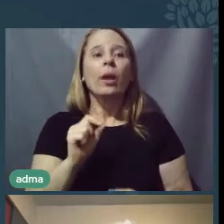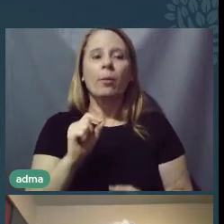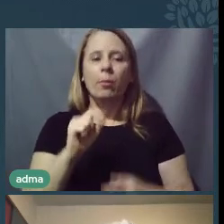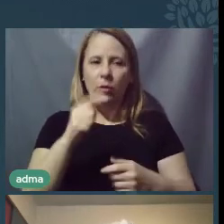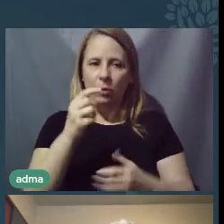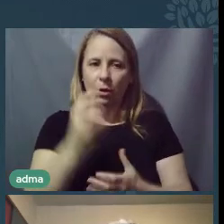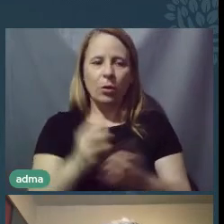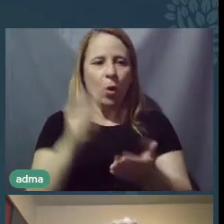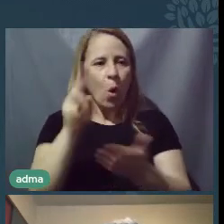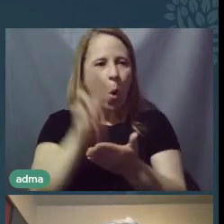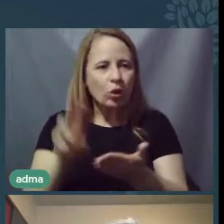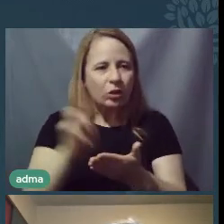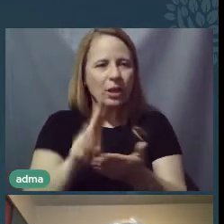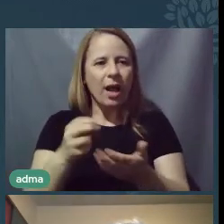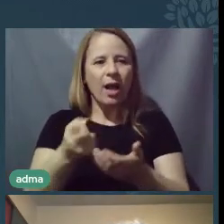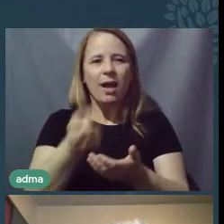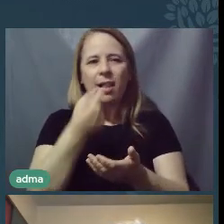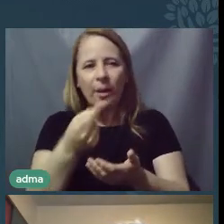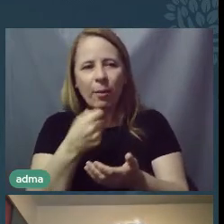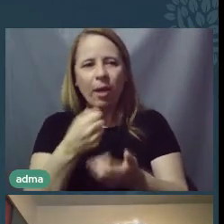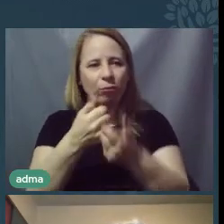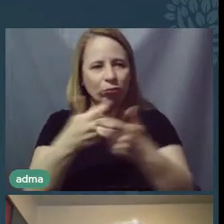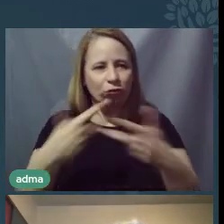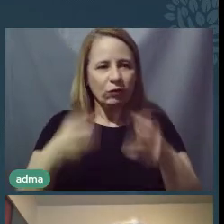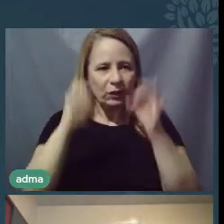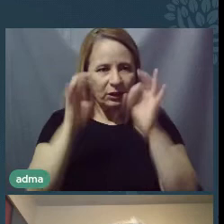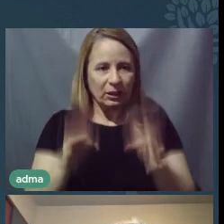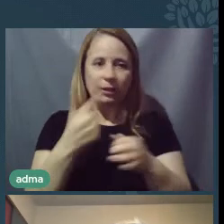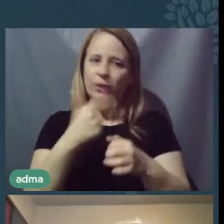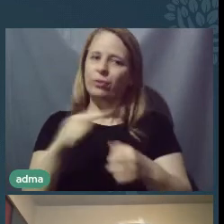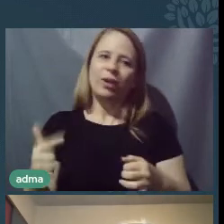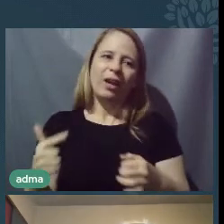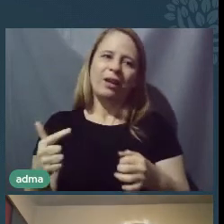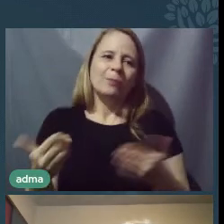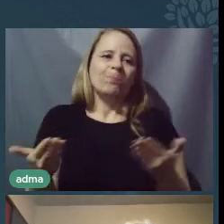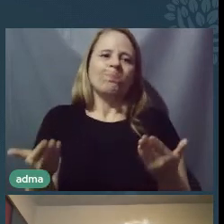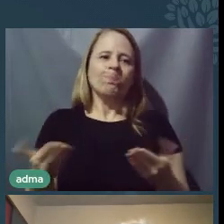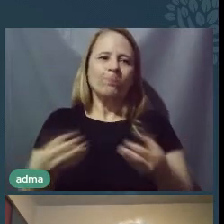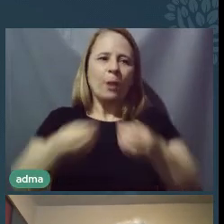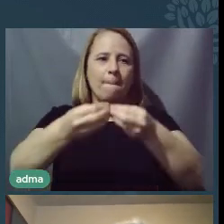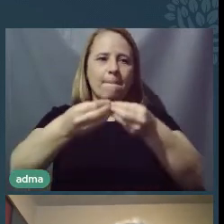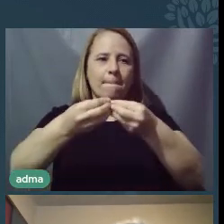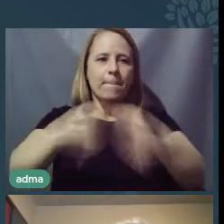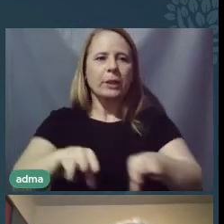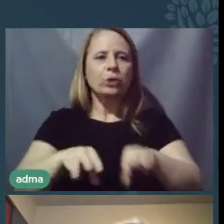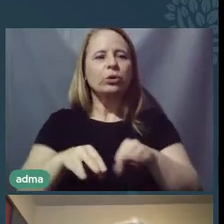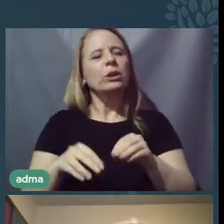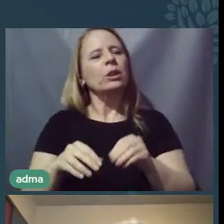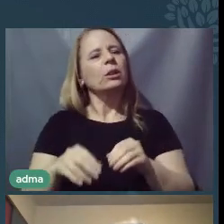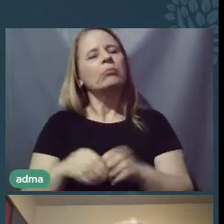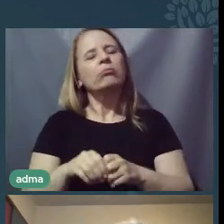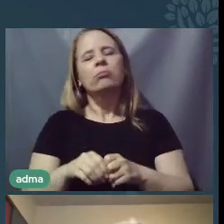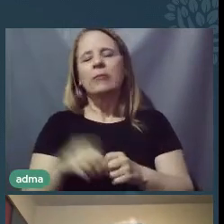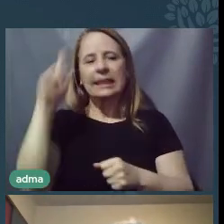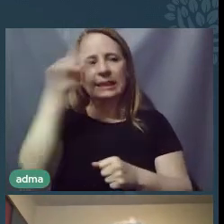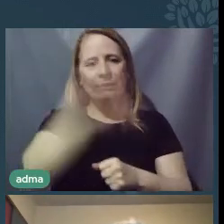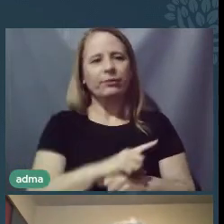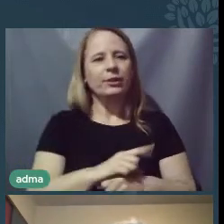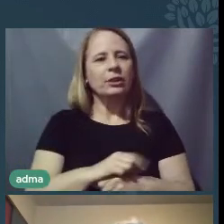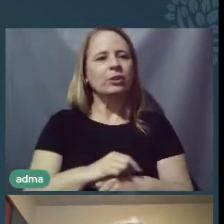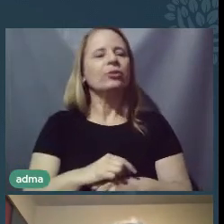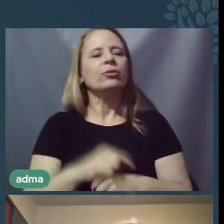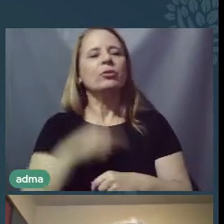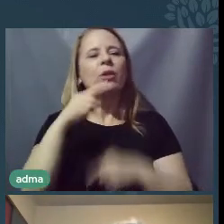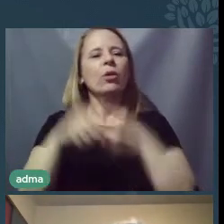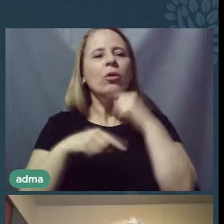correta. Para simplificar apenas o seguinte, nesse trabalho, todos aqui em cima